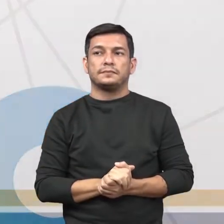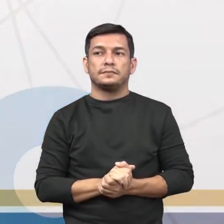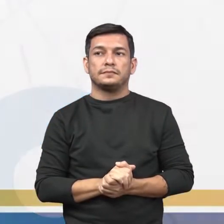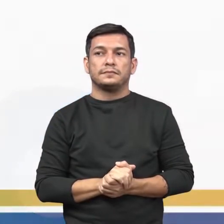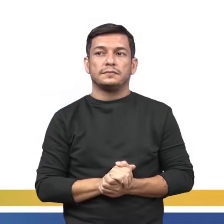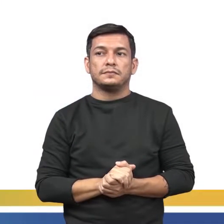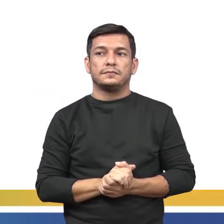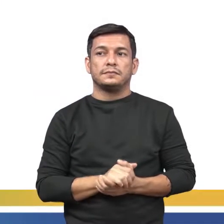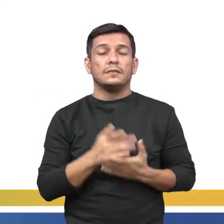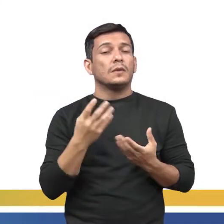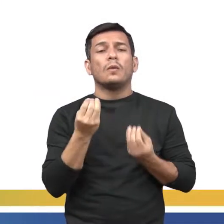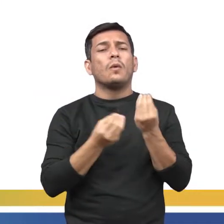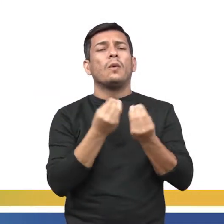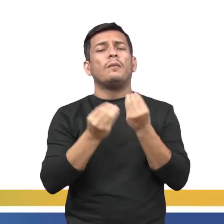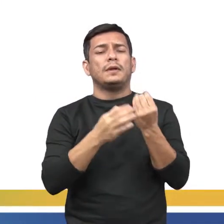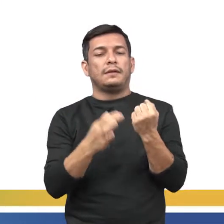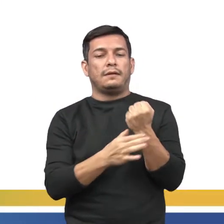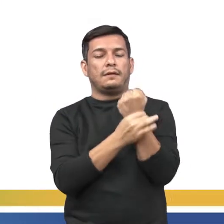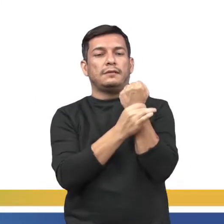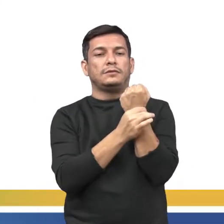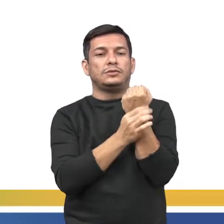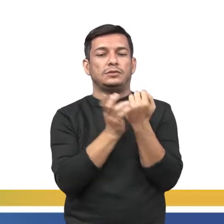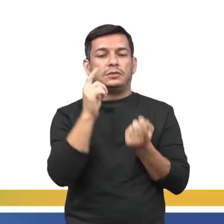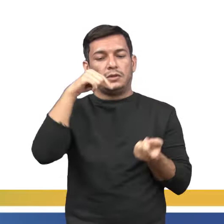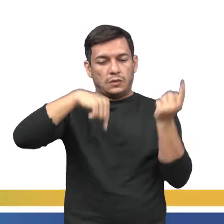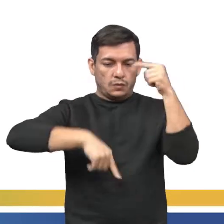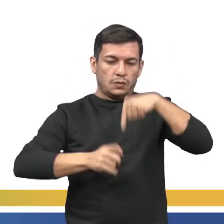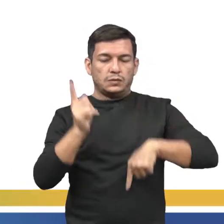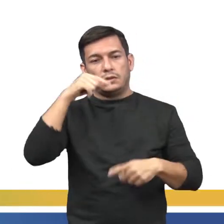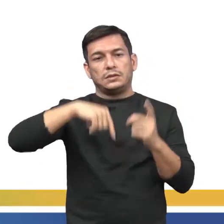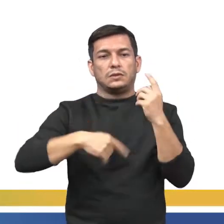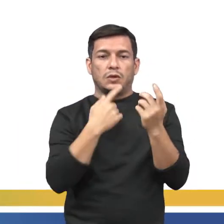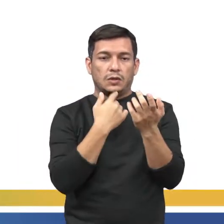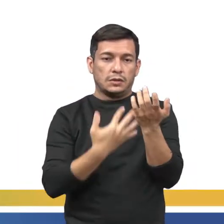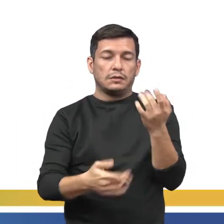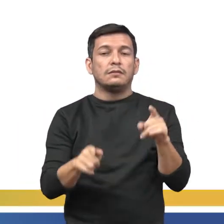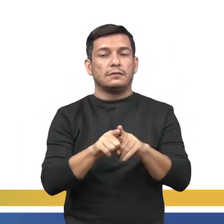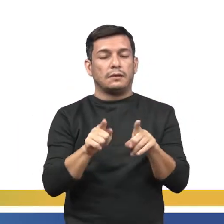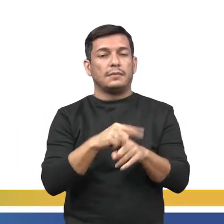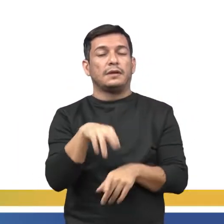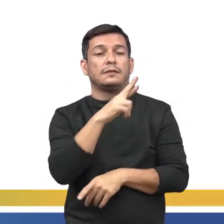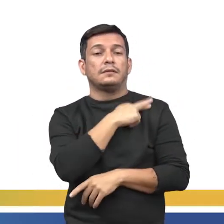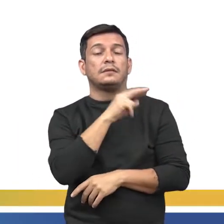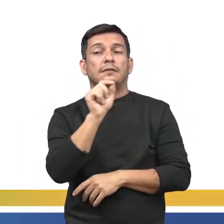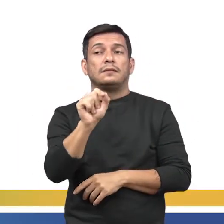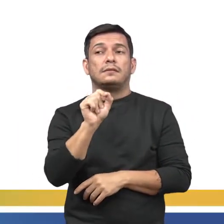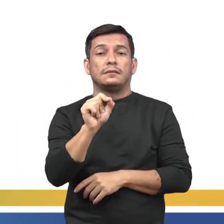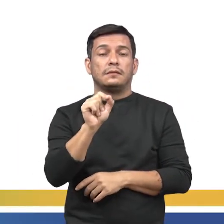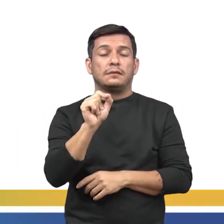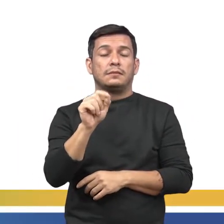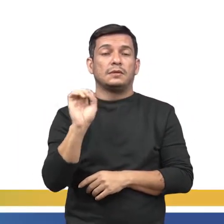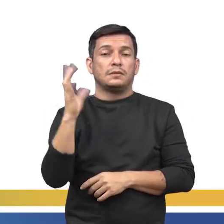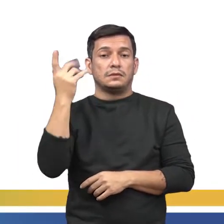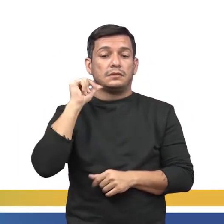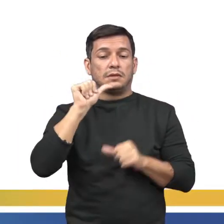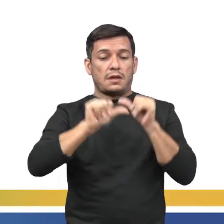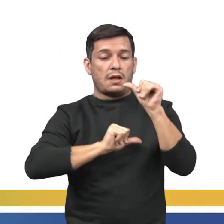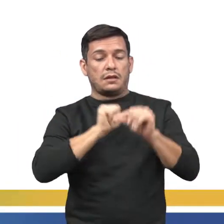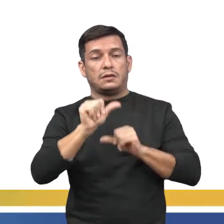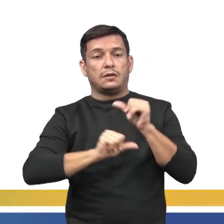Bom, como ele garante esse transporte do sangue pelo nosso corpo, ele também é responsável para que ocorram as